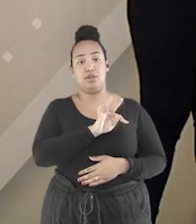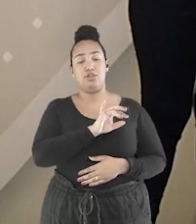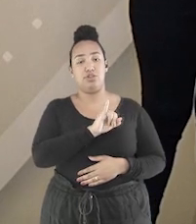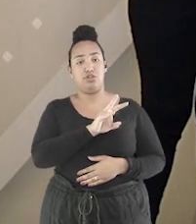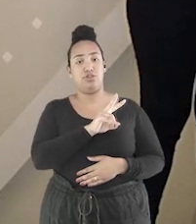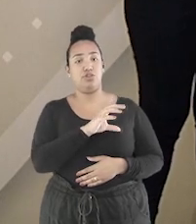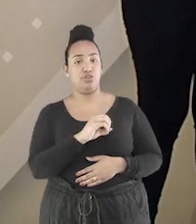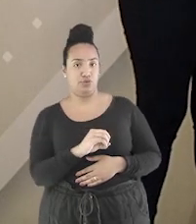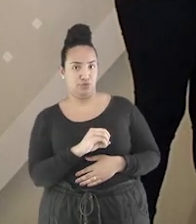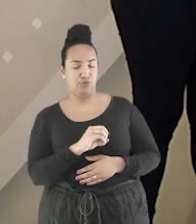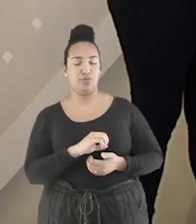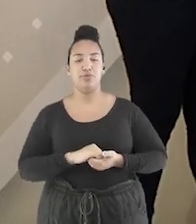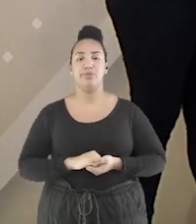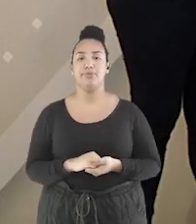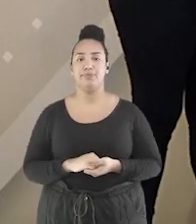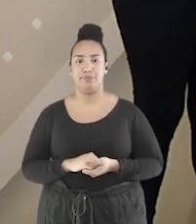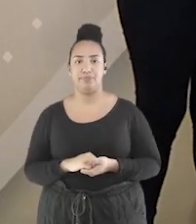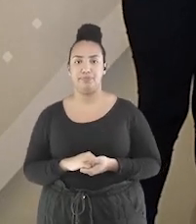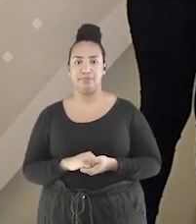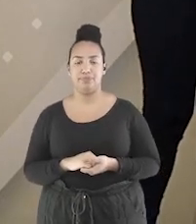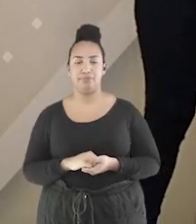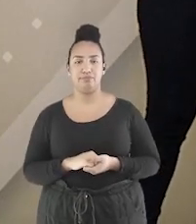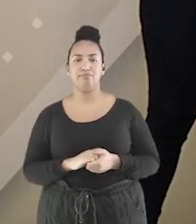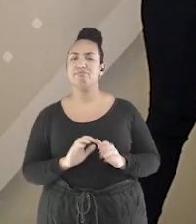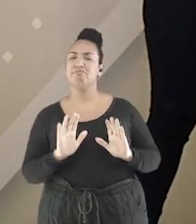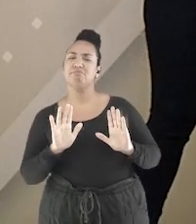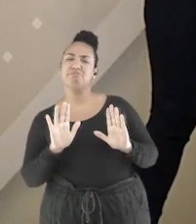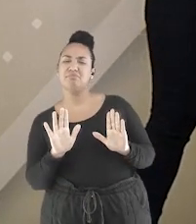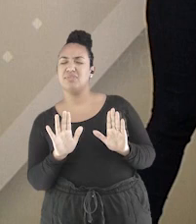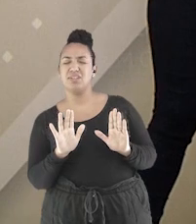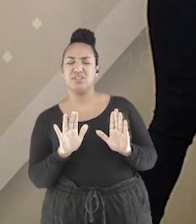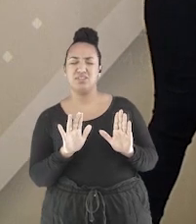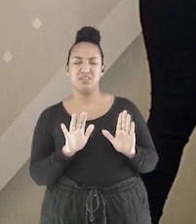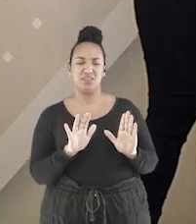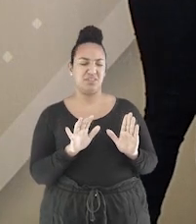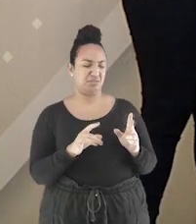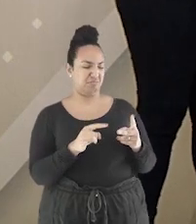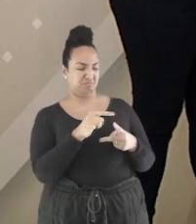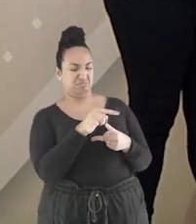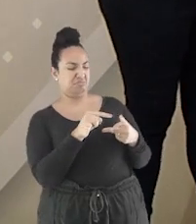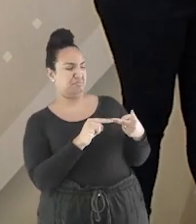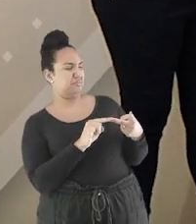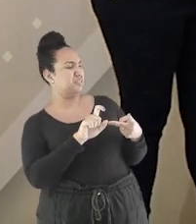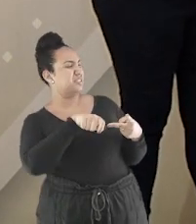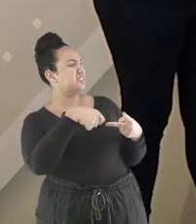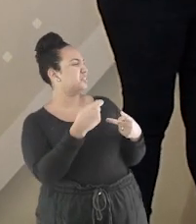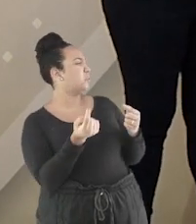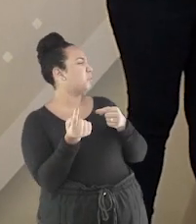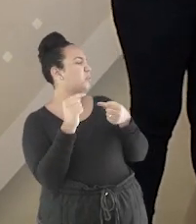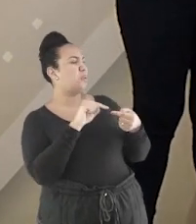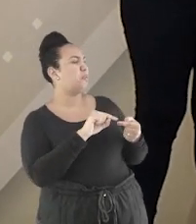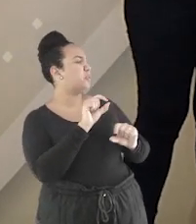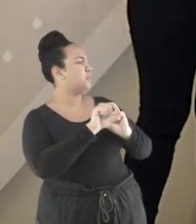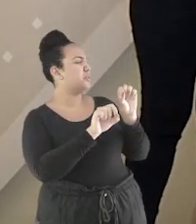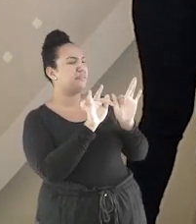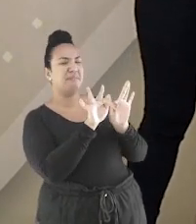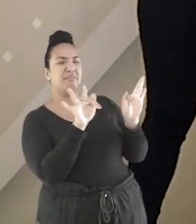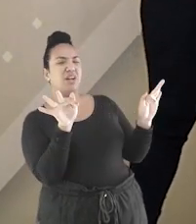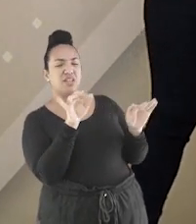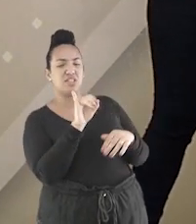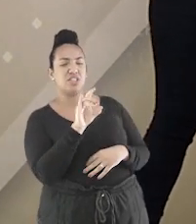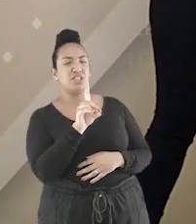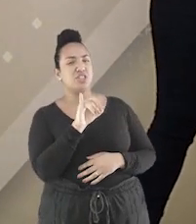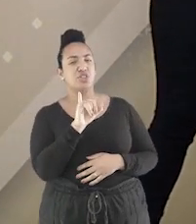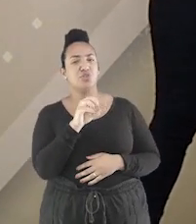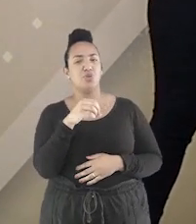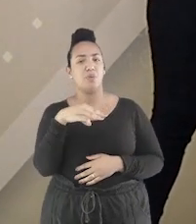palavra. Mas, Matheus, o que isso tem a ver com as expressões idiomáticas? Boa pergunta,